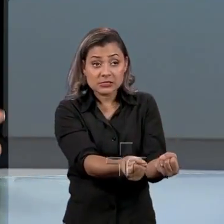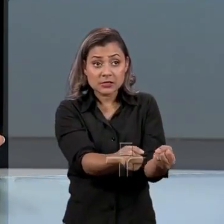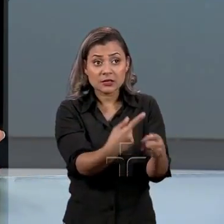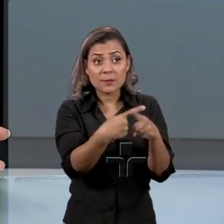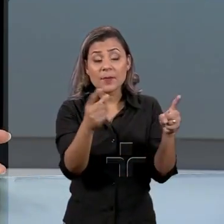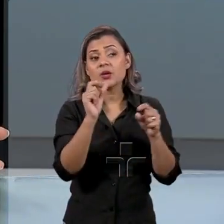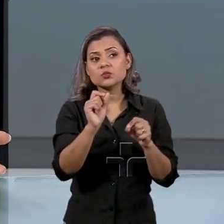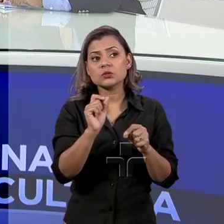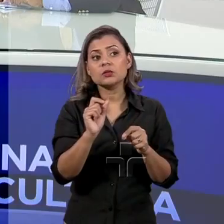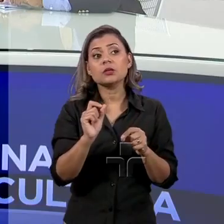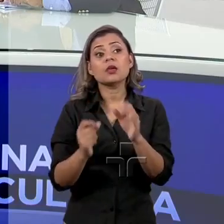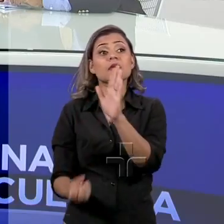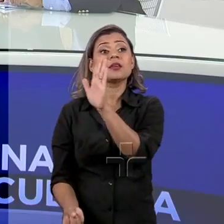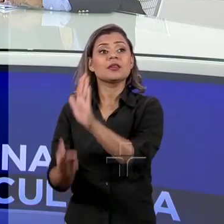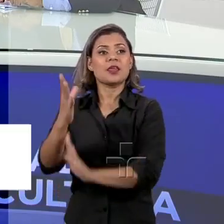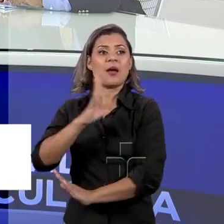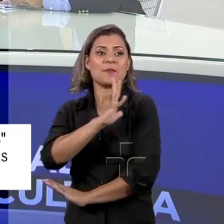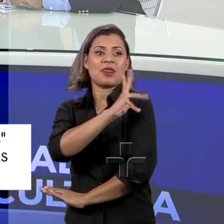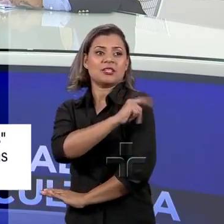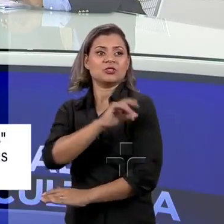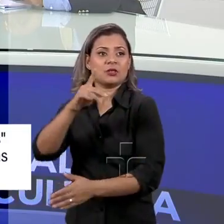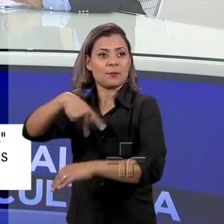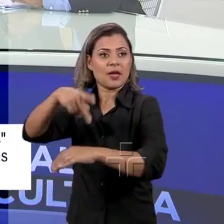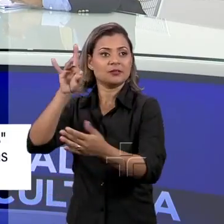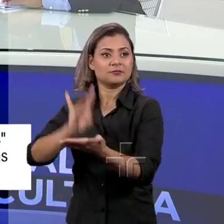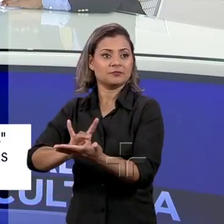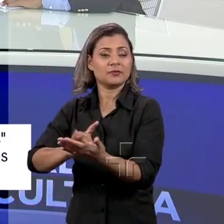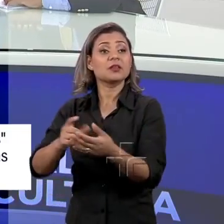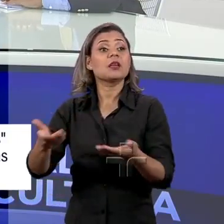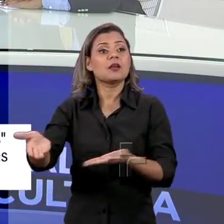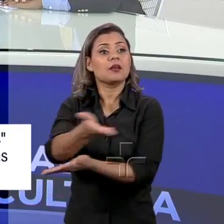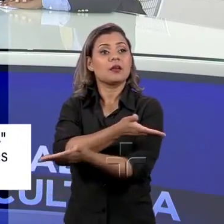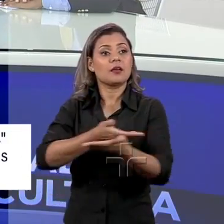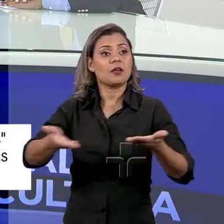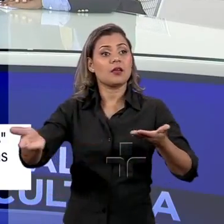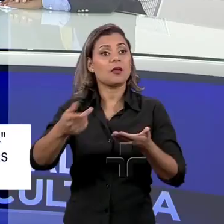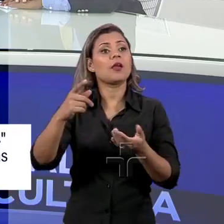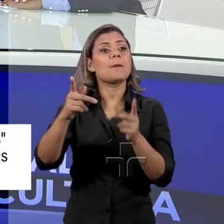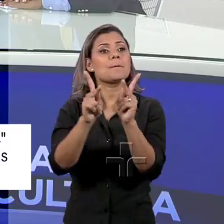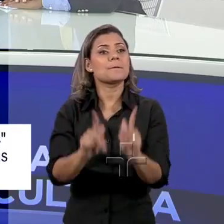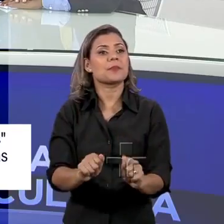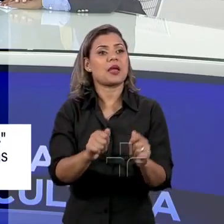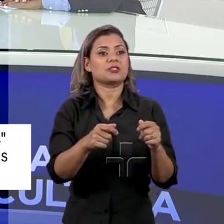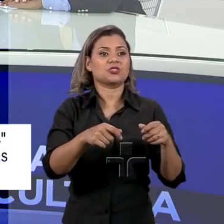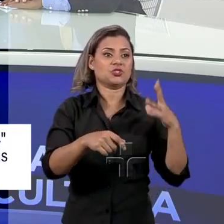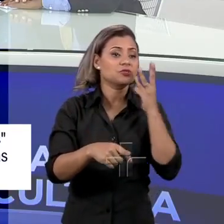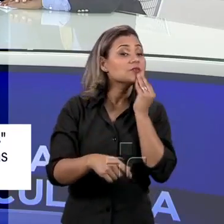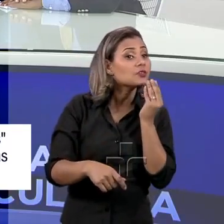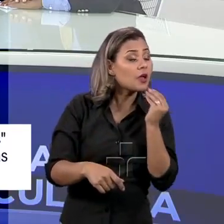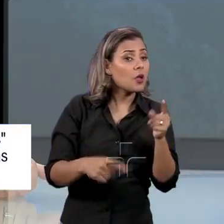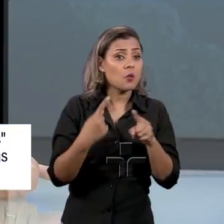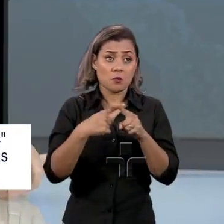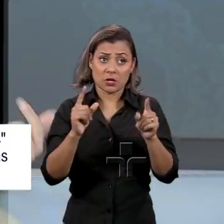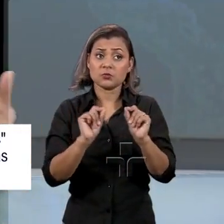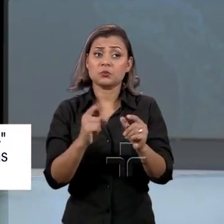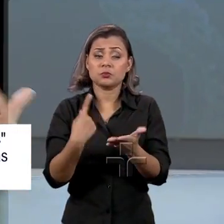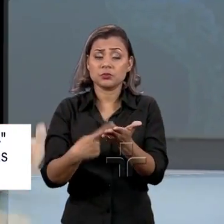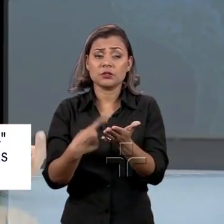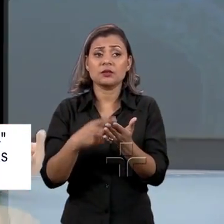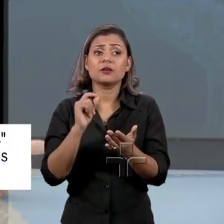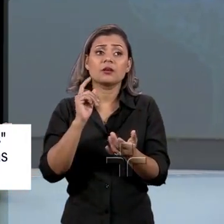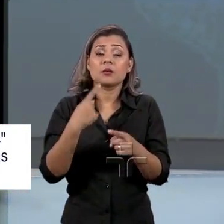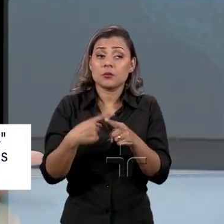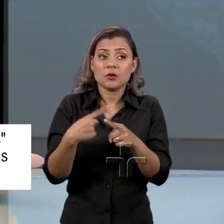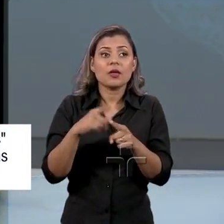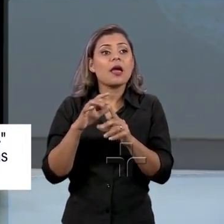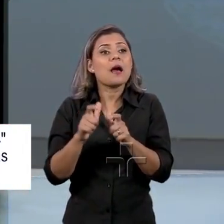a criação do Estado palestino e um acordo de paz entre Palestina e Israel para que essa cidade possa, segundo o entendimento que se tem, a reivindicação